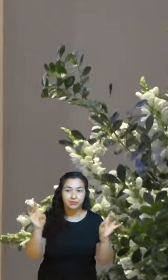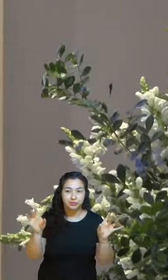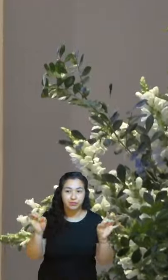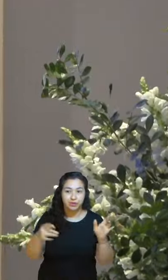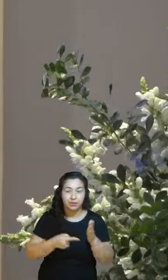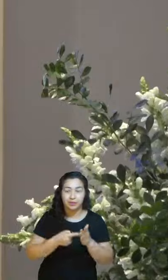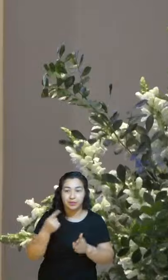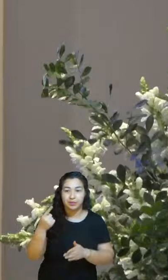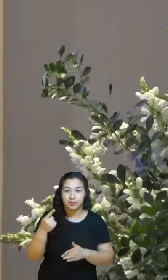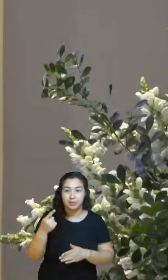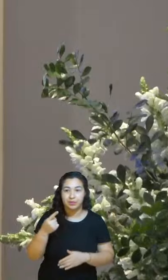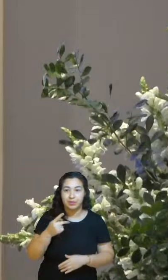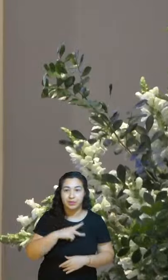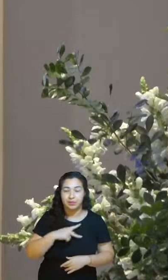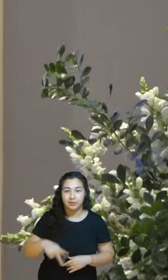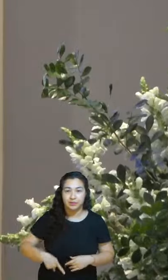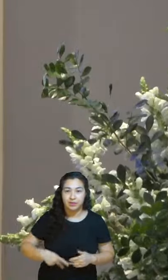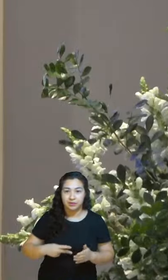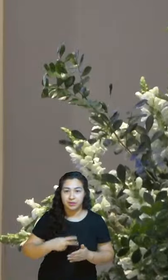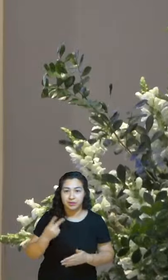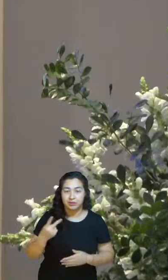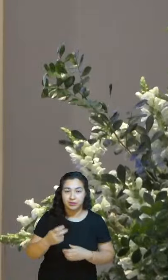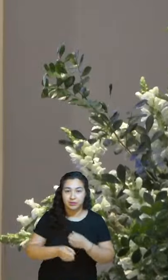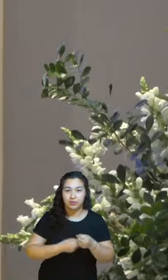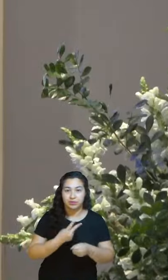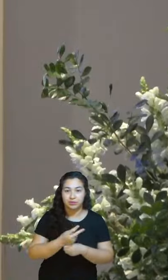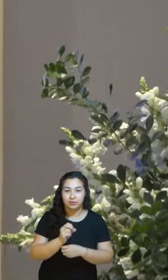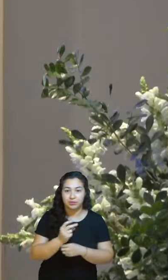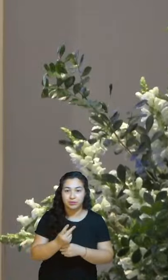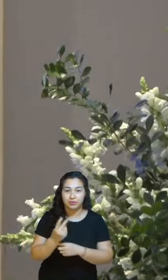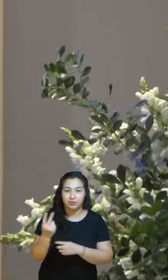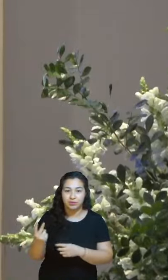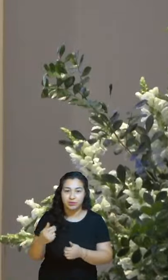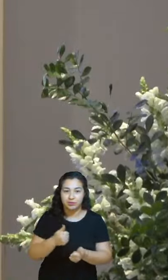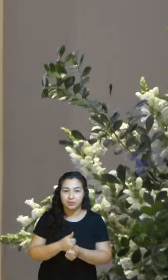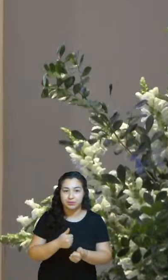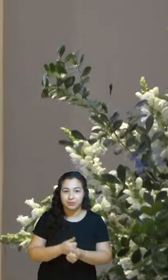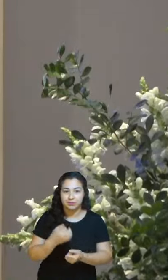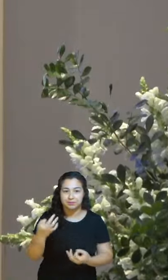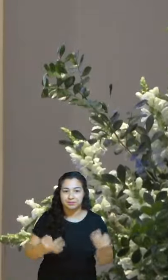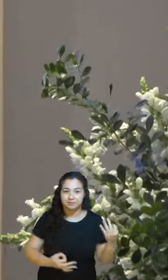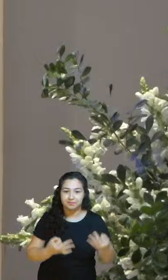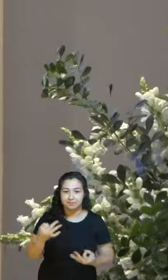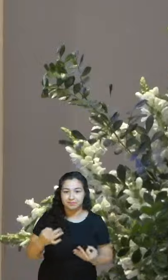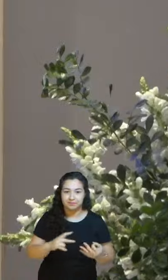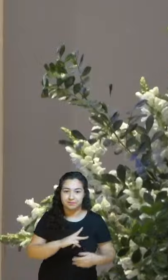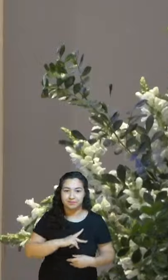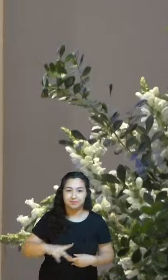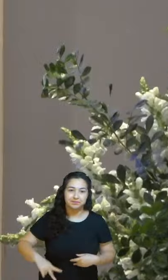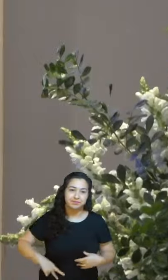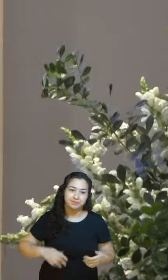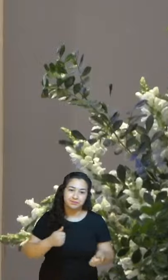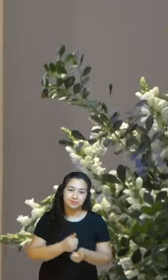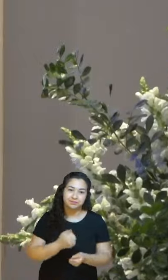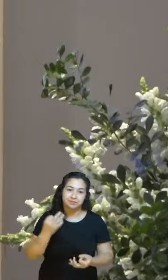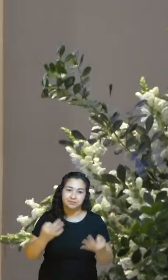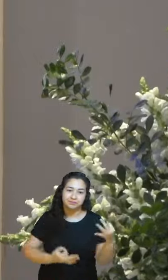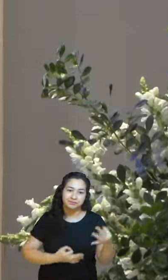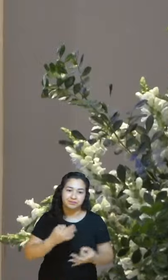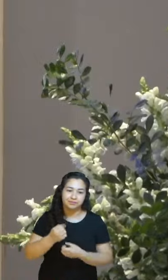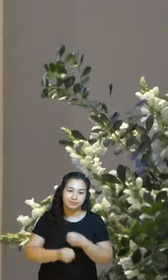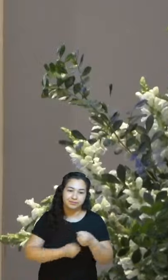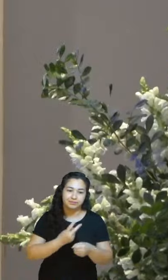vice-presidente no biênio 2020 2022 do tribunal de justiça e presidente do Tribunal de Justiça de